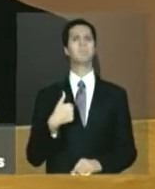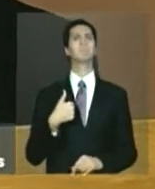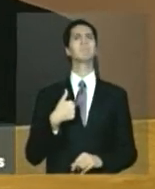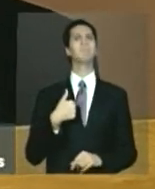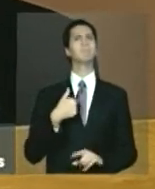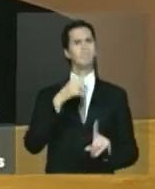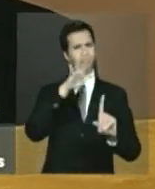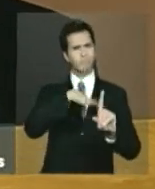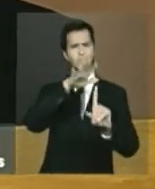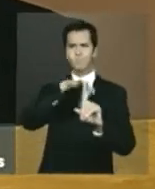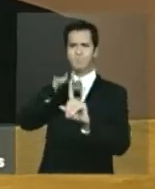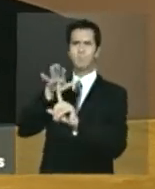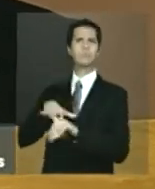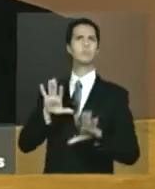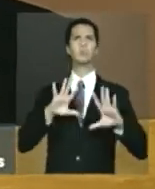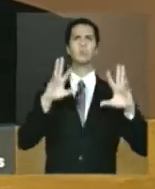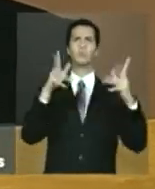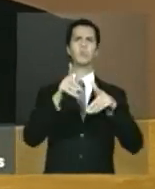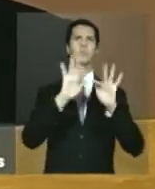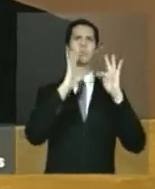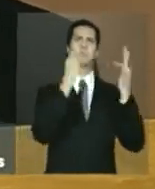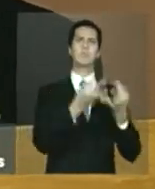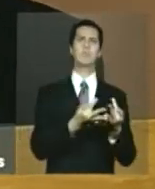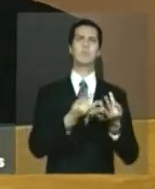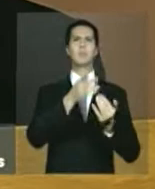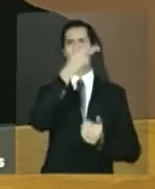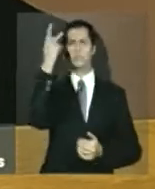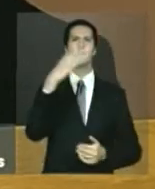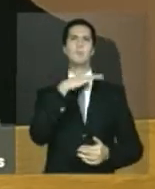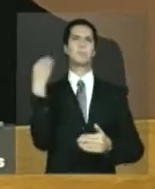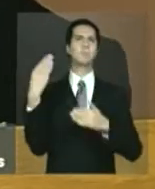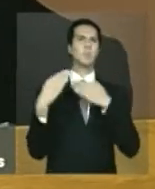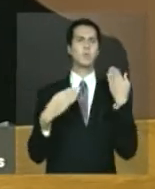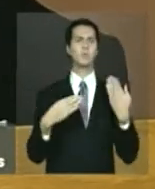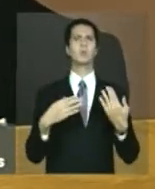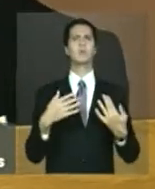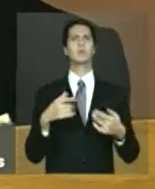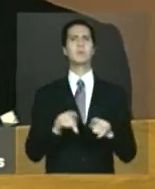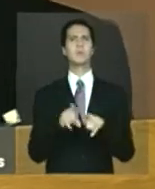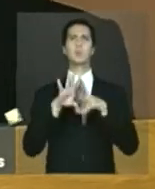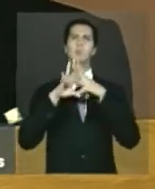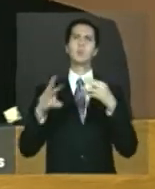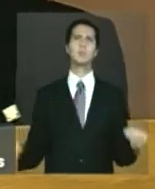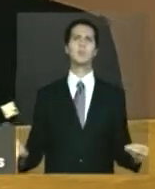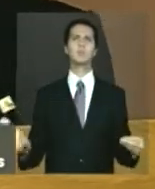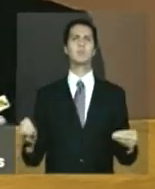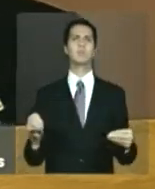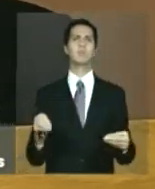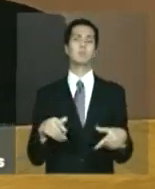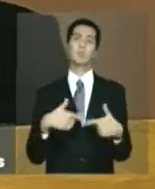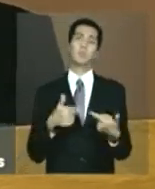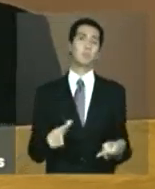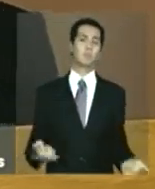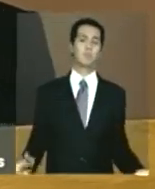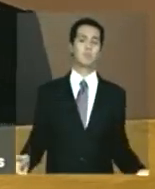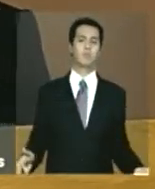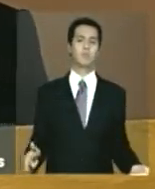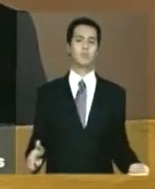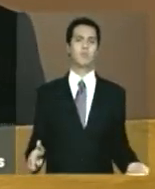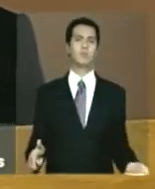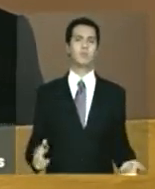todas e todos familiares de mortos e desaparecidos que não tiveram